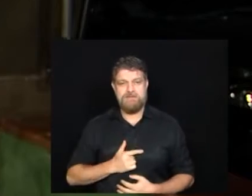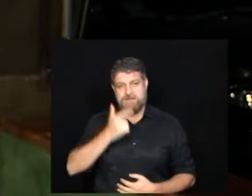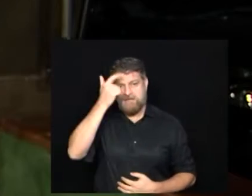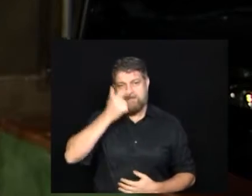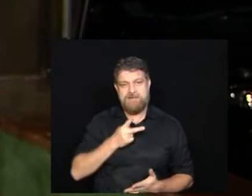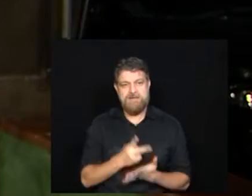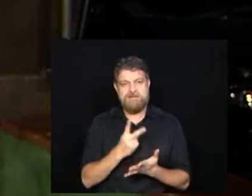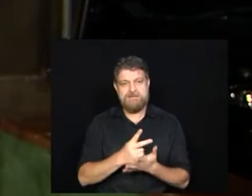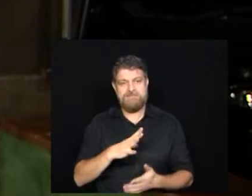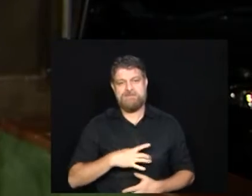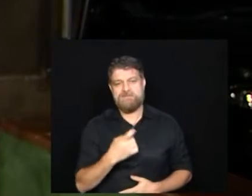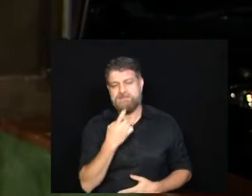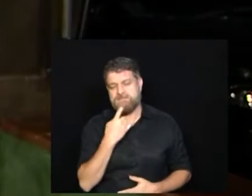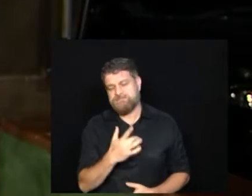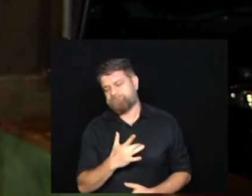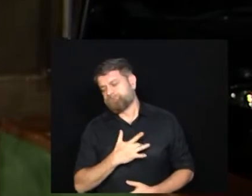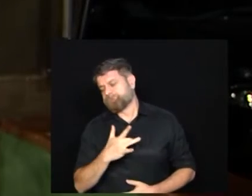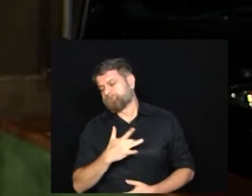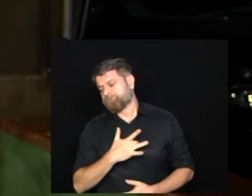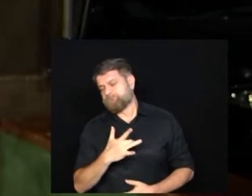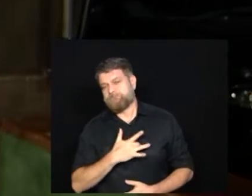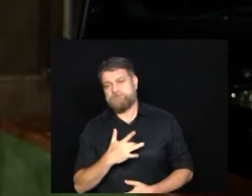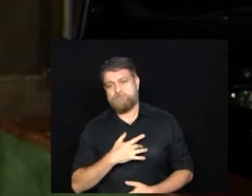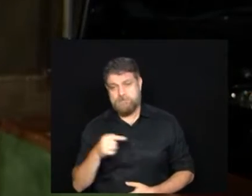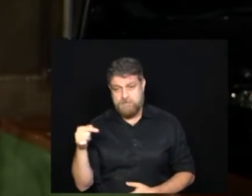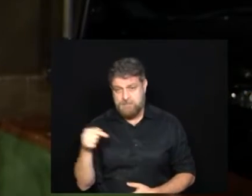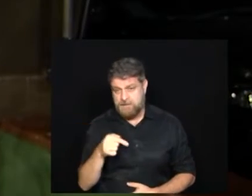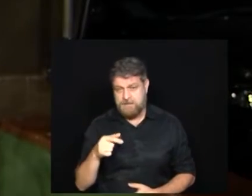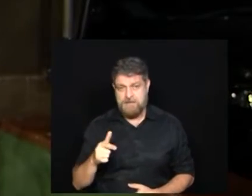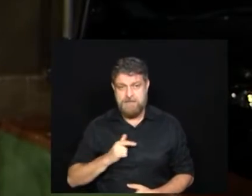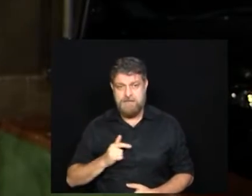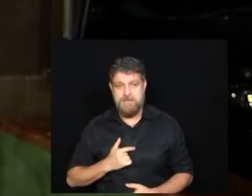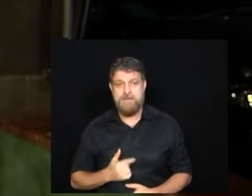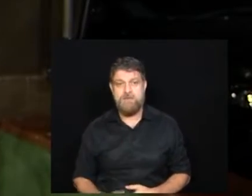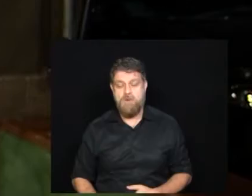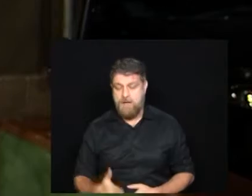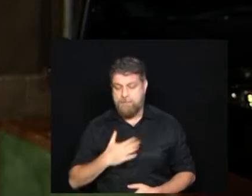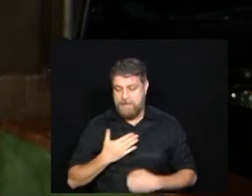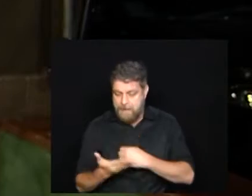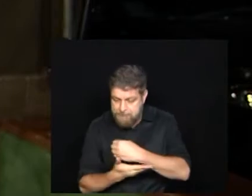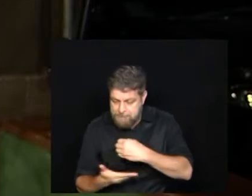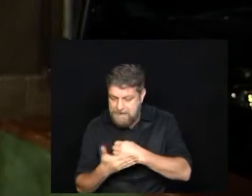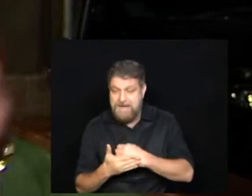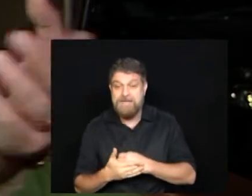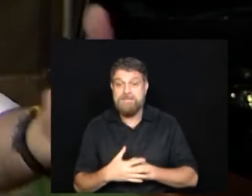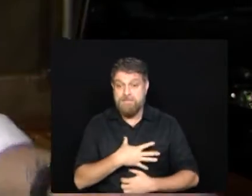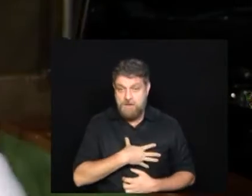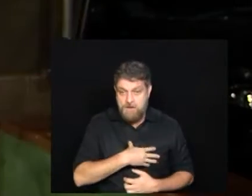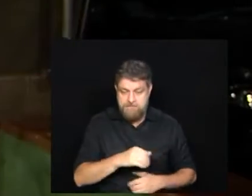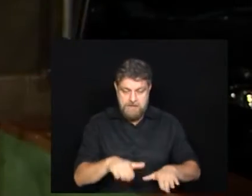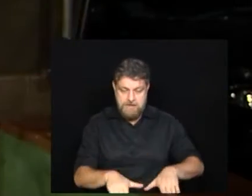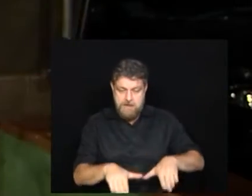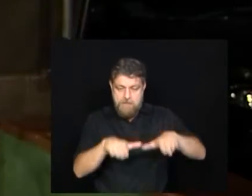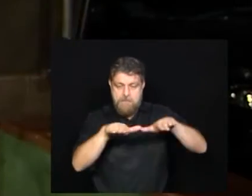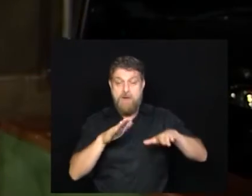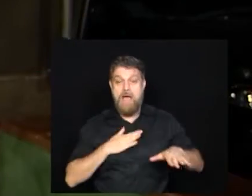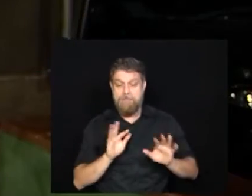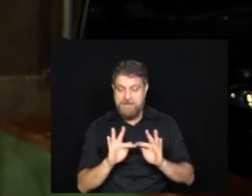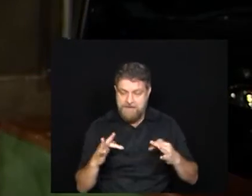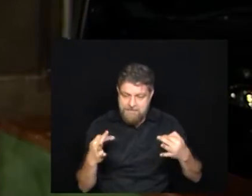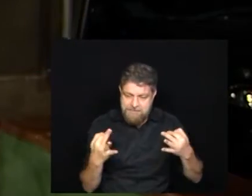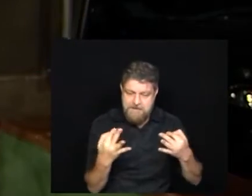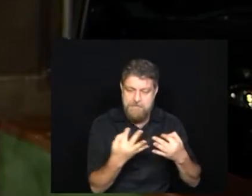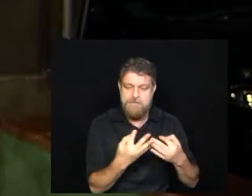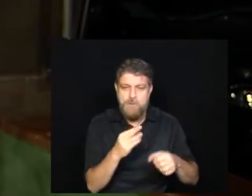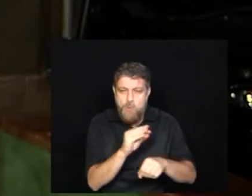por essa cidade. Era exatamente aqui que eu quis criar as minhas raízes, aqui que eu criei meus filhos, aqui que eu criei minha família. É